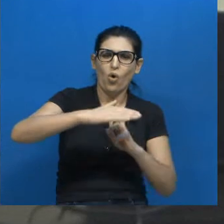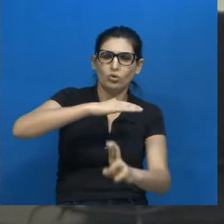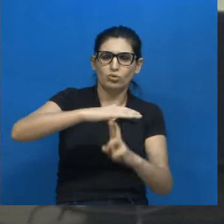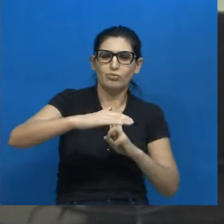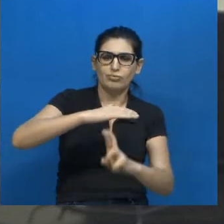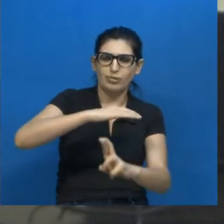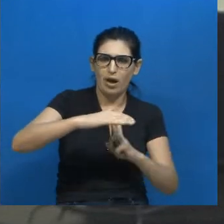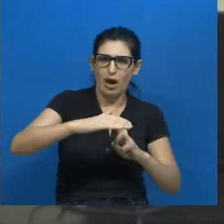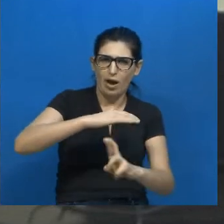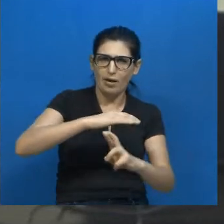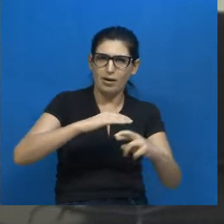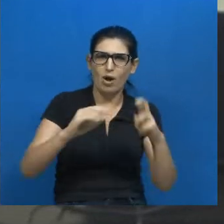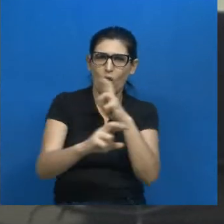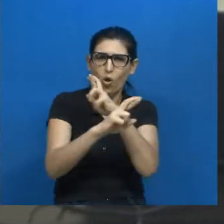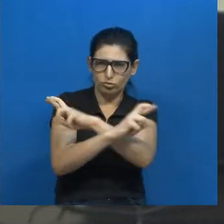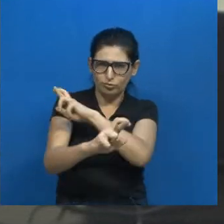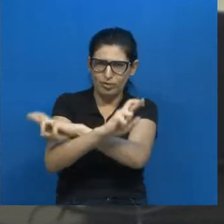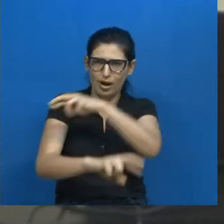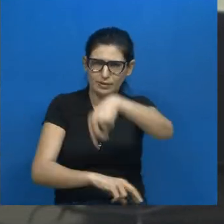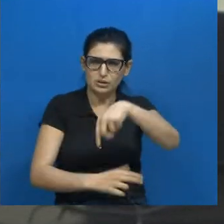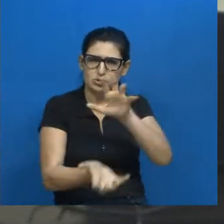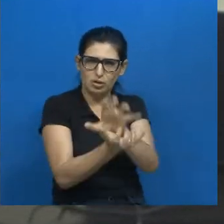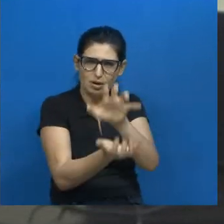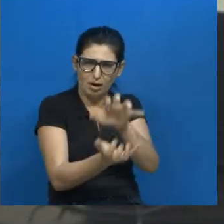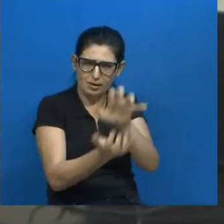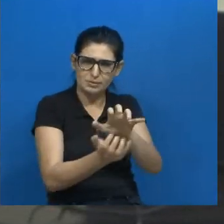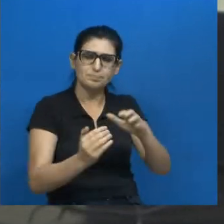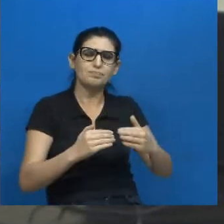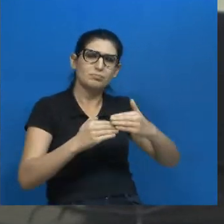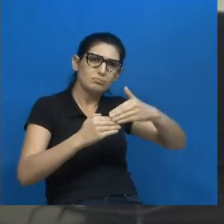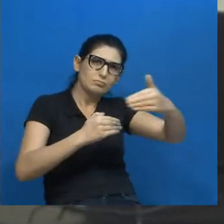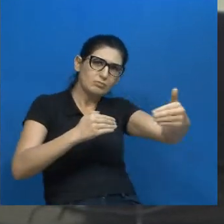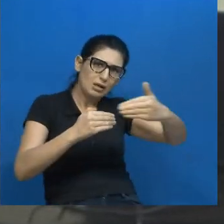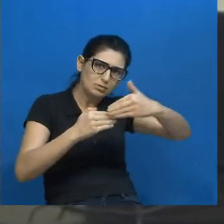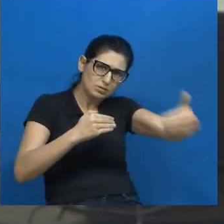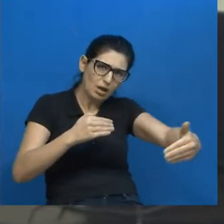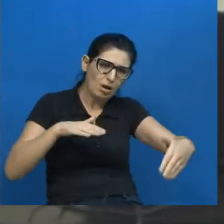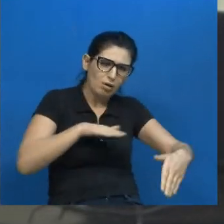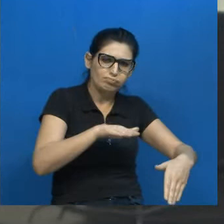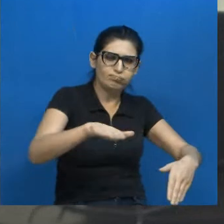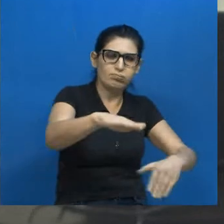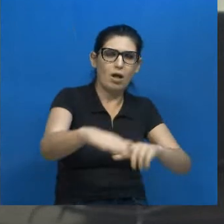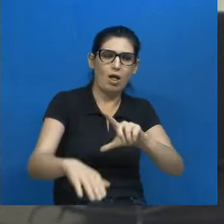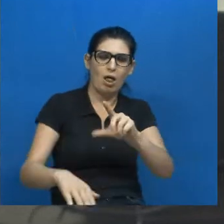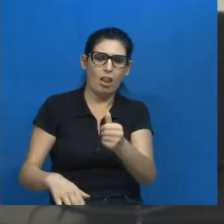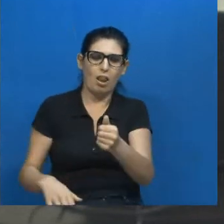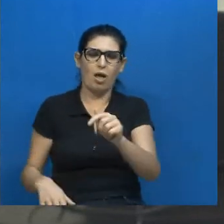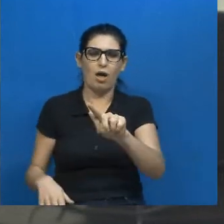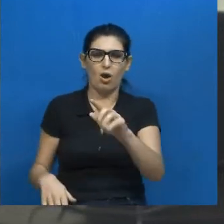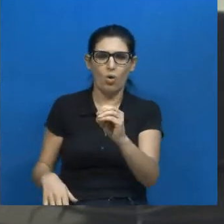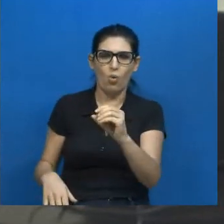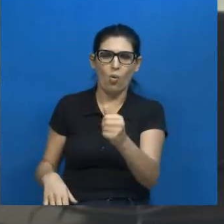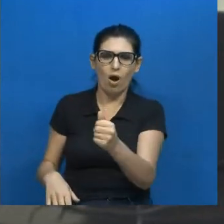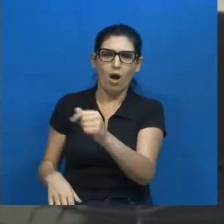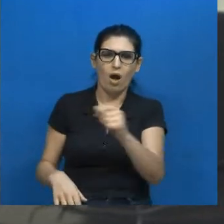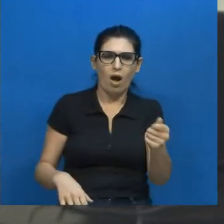ela assim, a linha sai lá da Lagoa Azul, do bairro Lagoa Azul, e vem até o Centro Empresarial Kennedy.